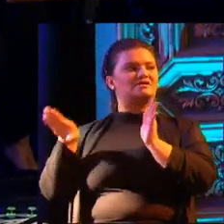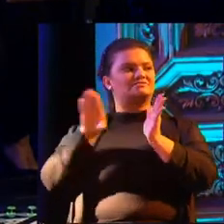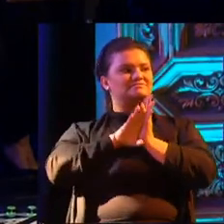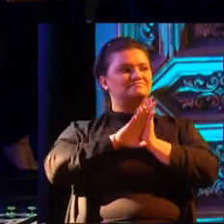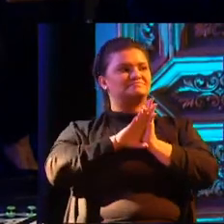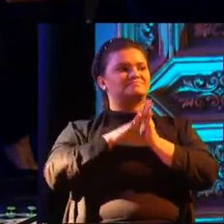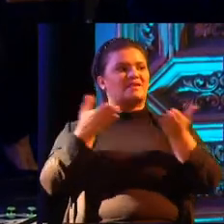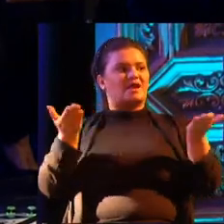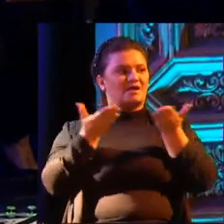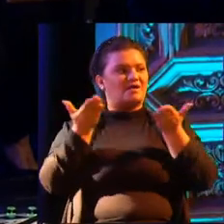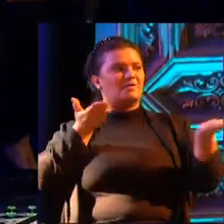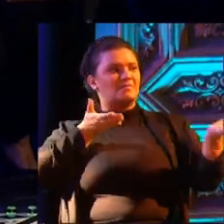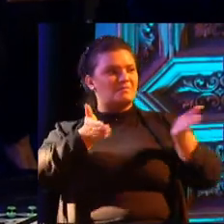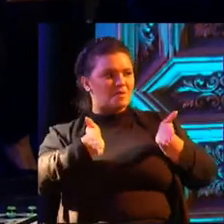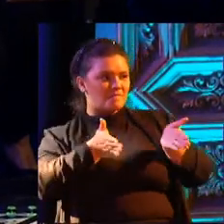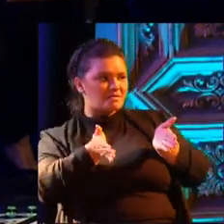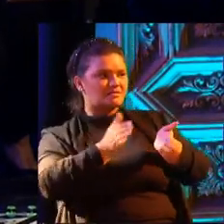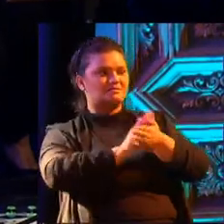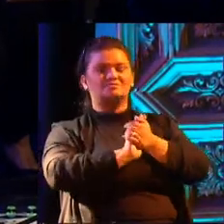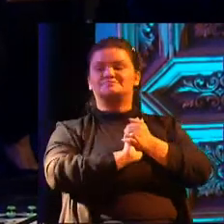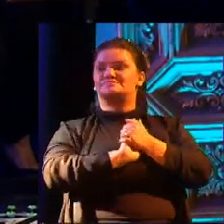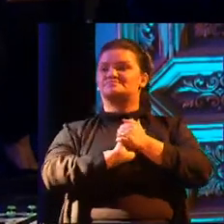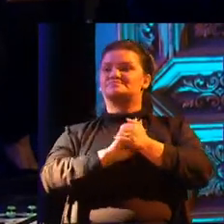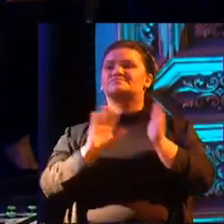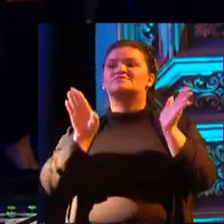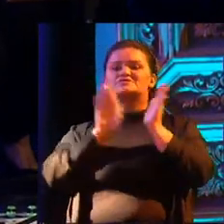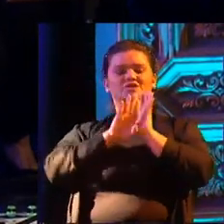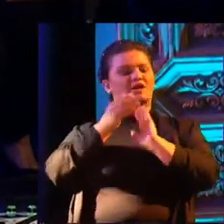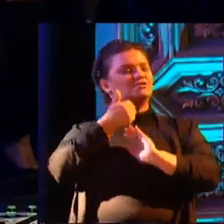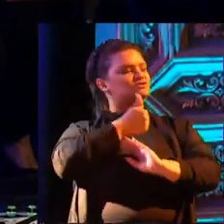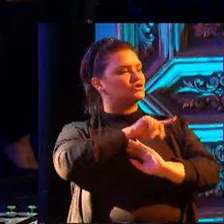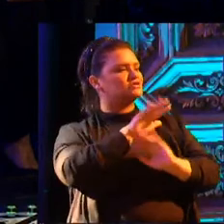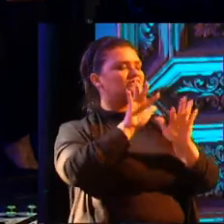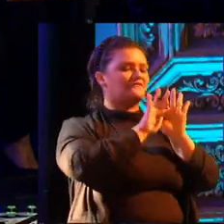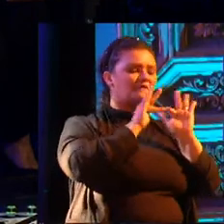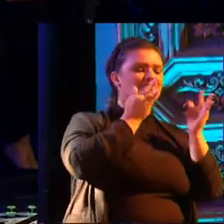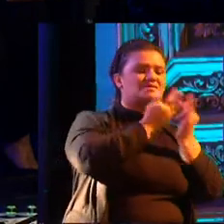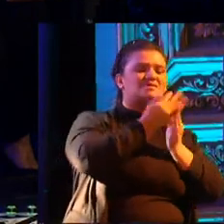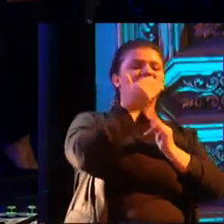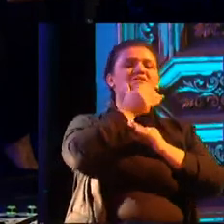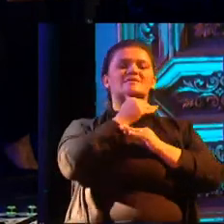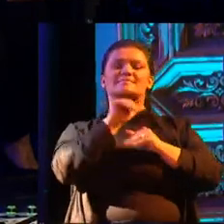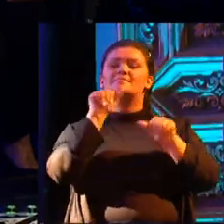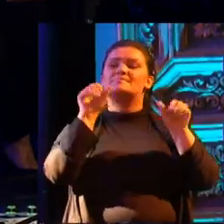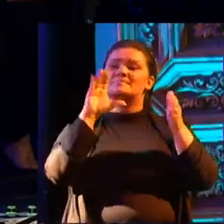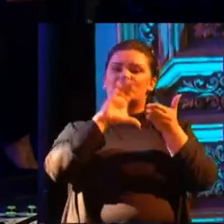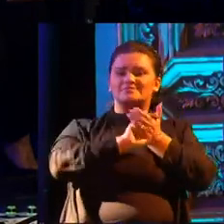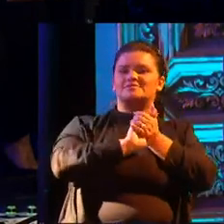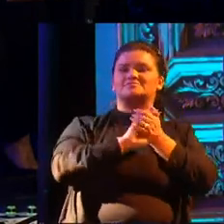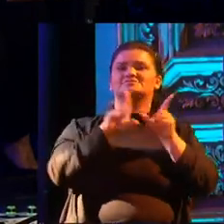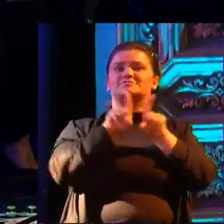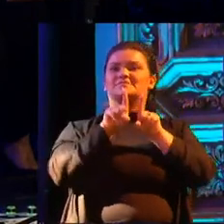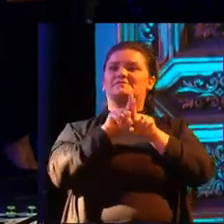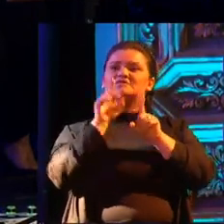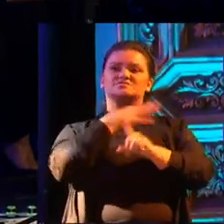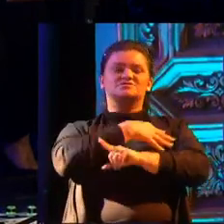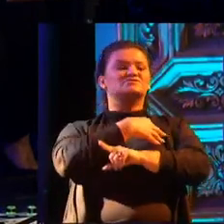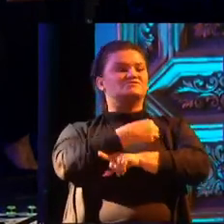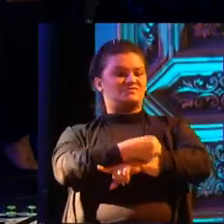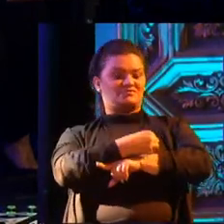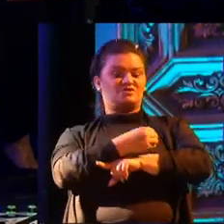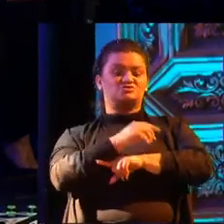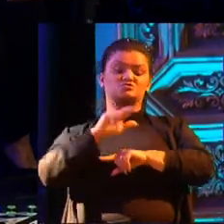nesse momento das nossas vidas. Nós estamos com as nossas companheiras ali, os nossos filhos. O Arraial do Pavulage é um lugar que os filhos dos